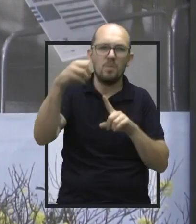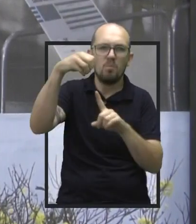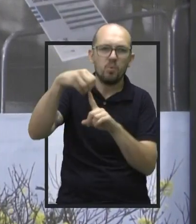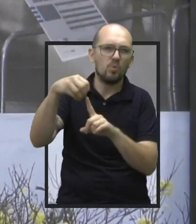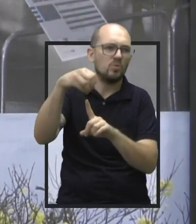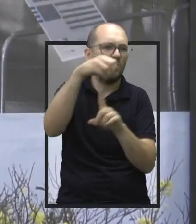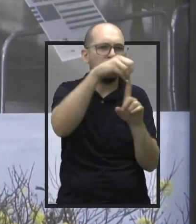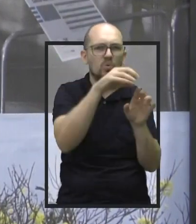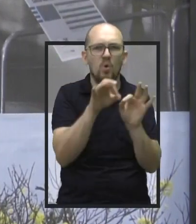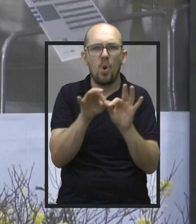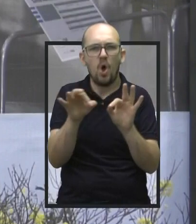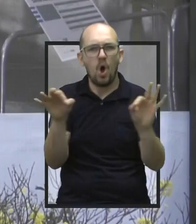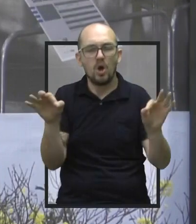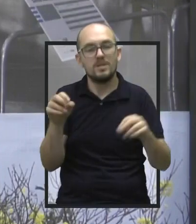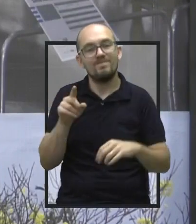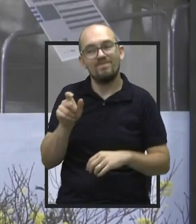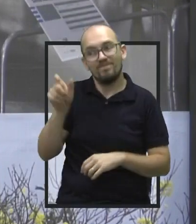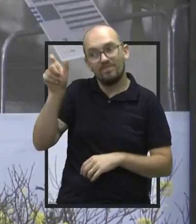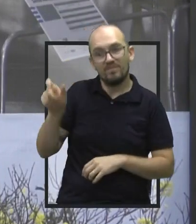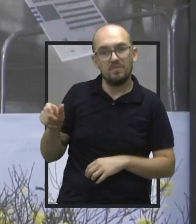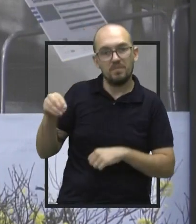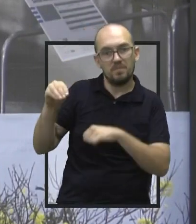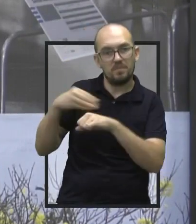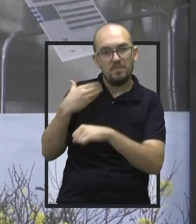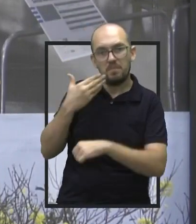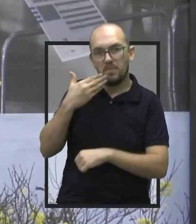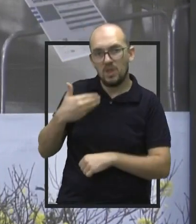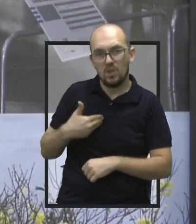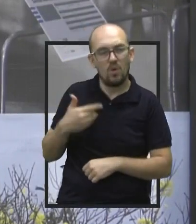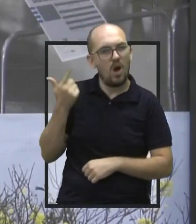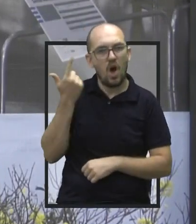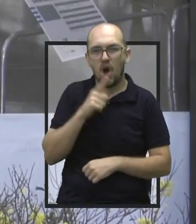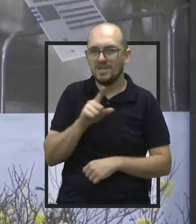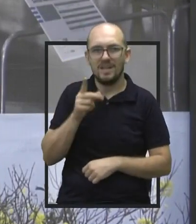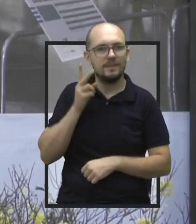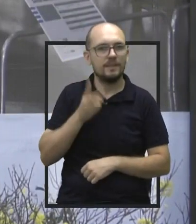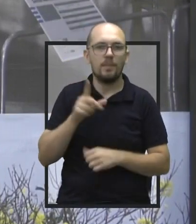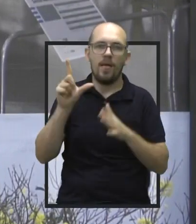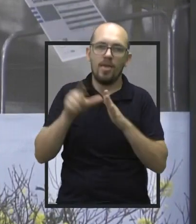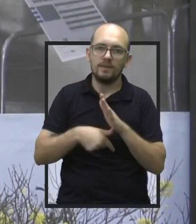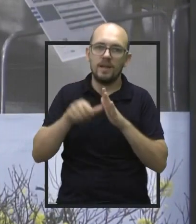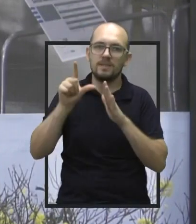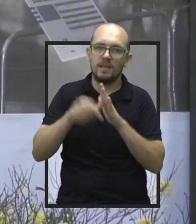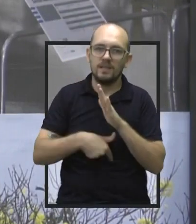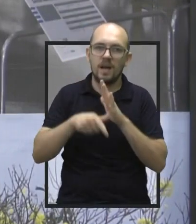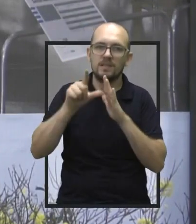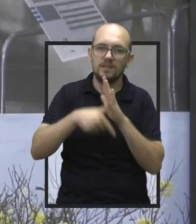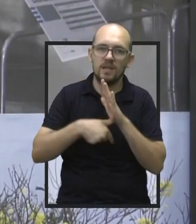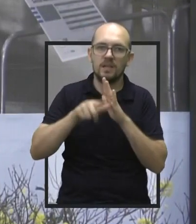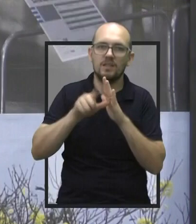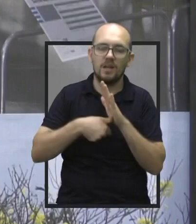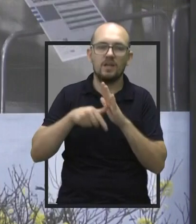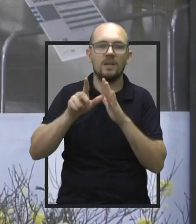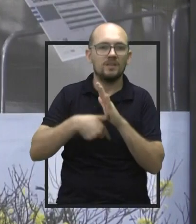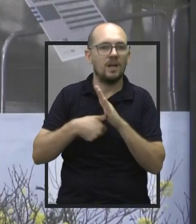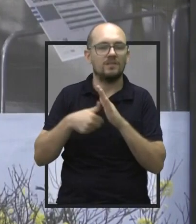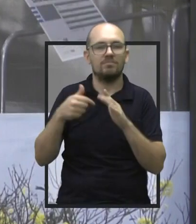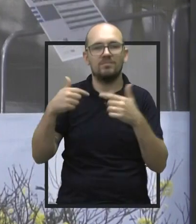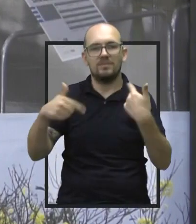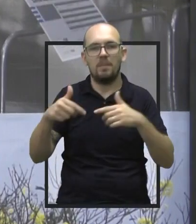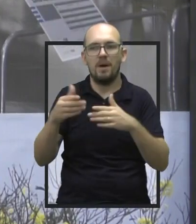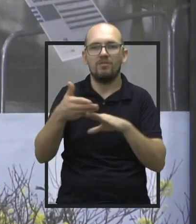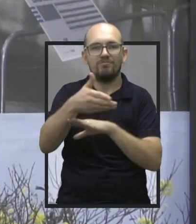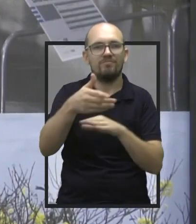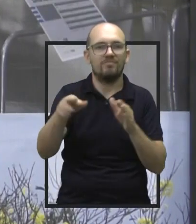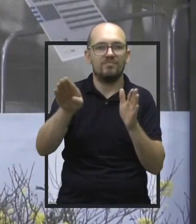quantia aí que, infelizmente, ela não consegue, e ela acaba chegando atrasada no serviço pela questão dela ter essa